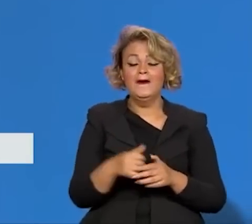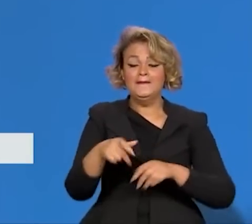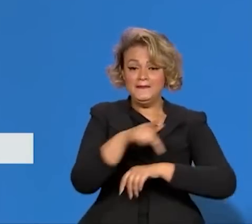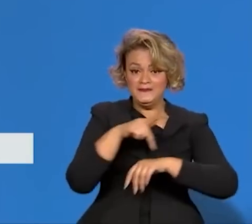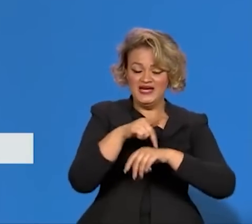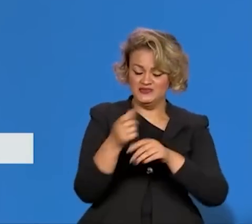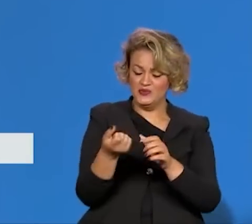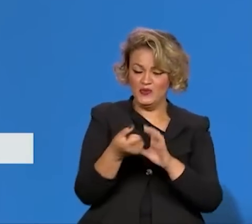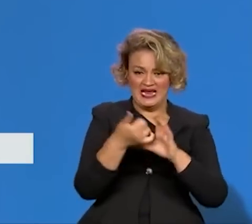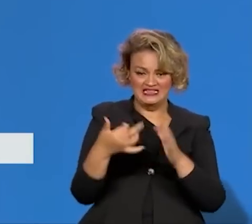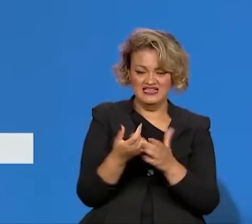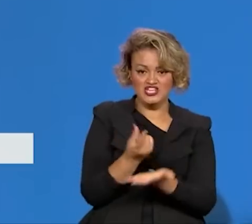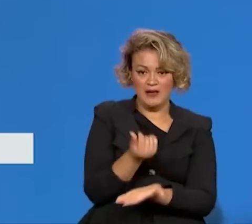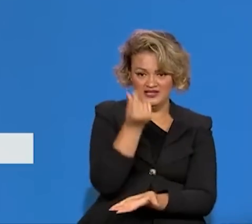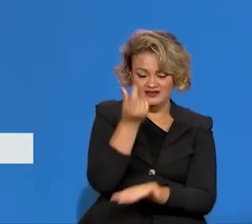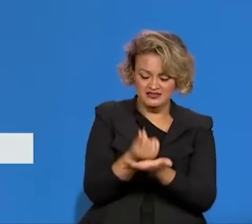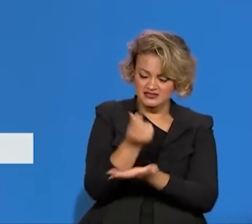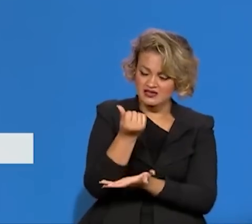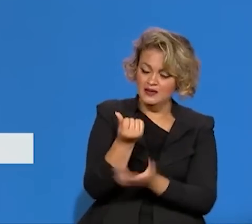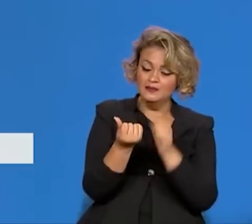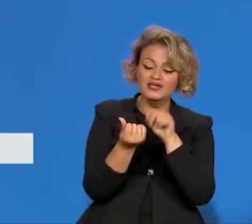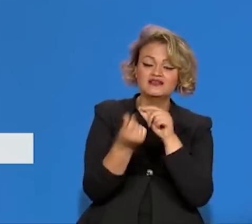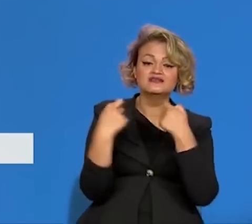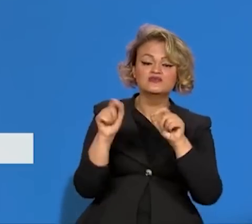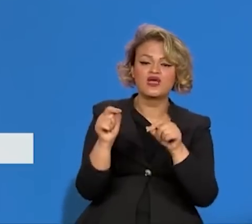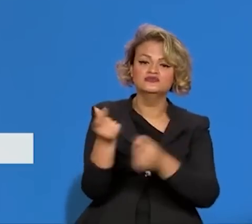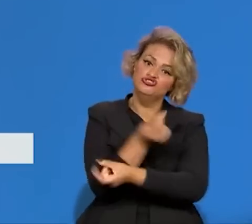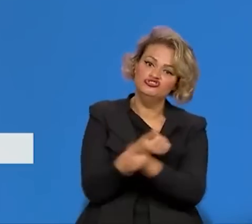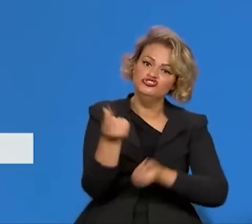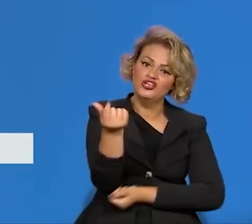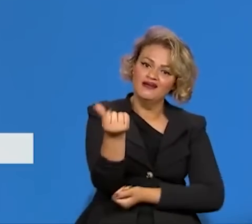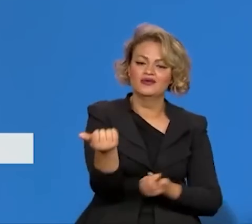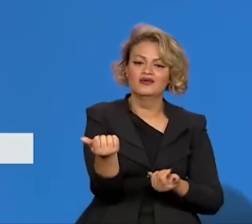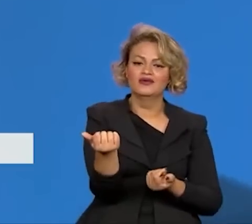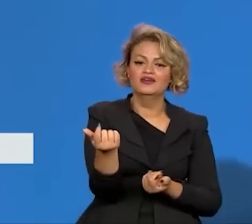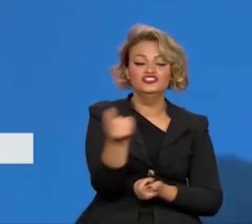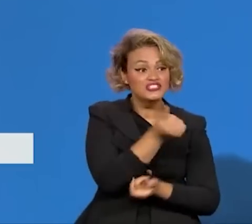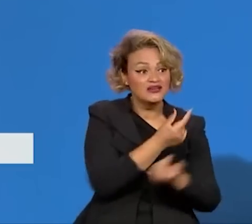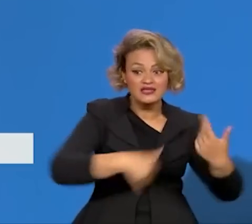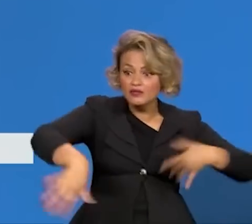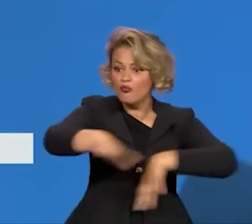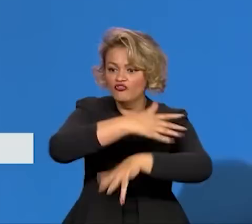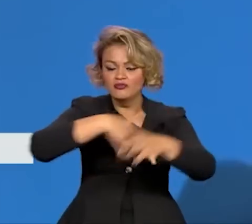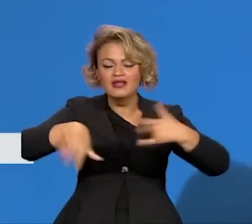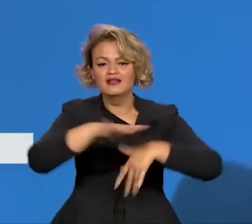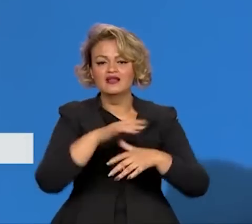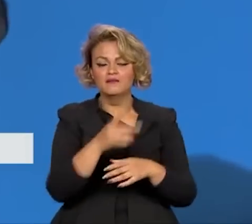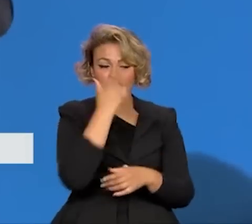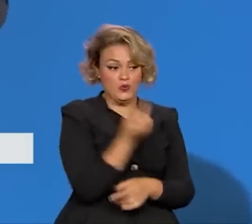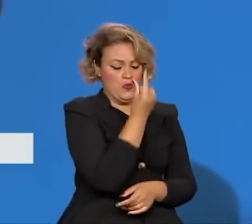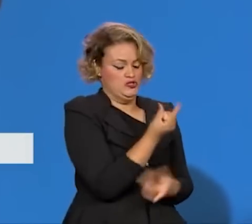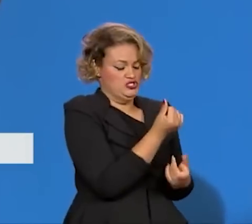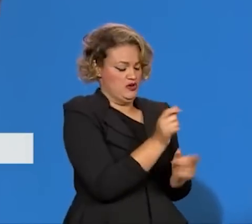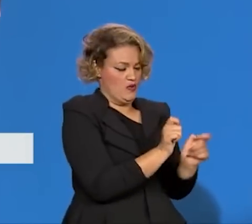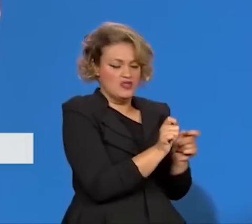dinheiro. E esse dinheiro tem que circular, não apenas na mão de poucos, na mão de todos. É por isso